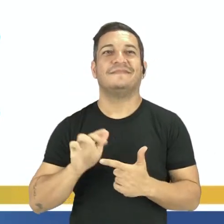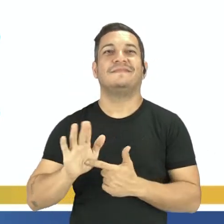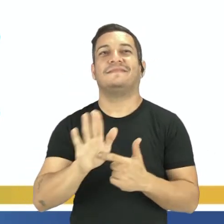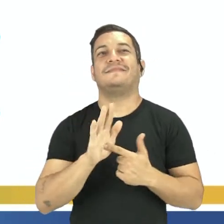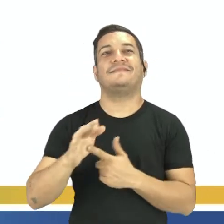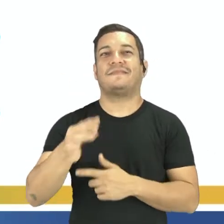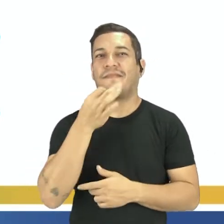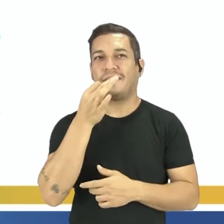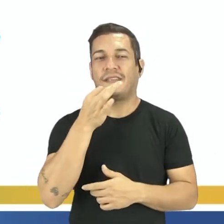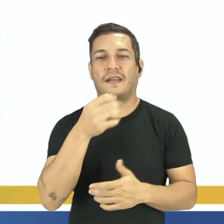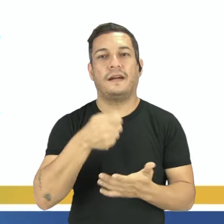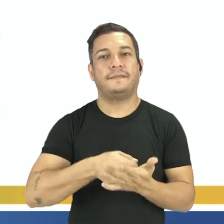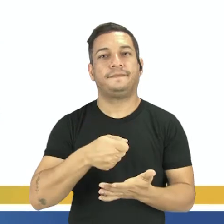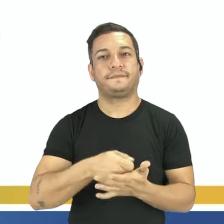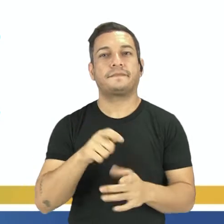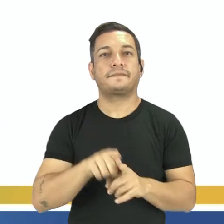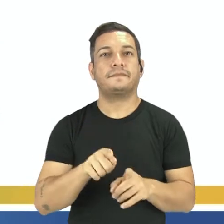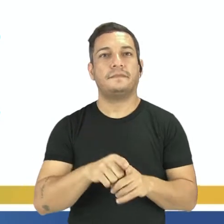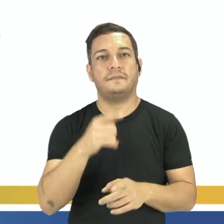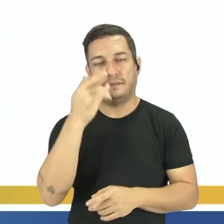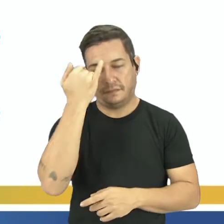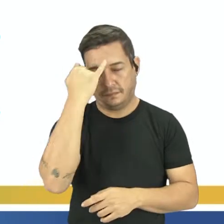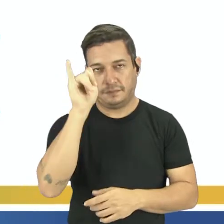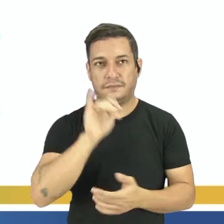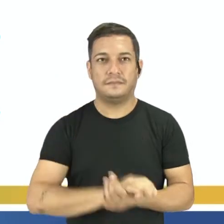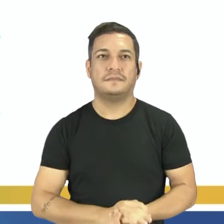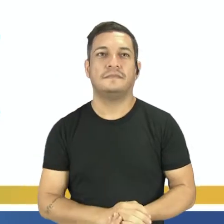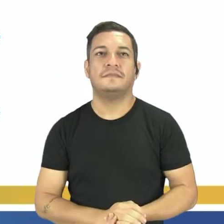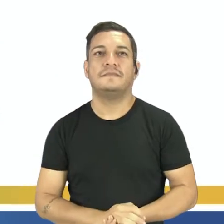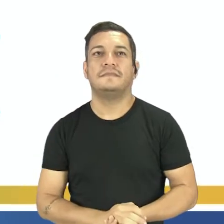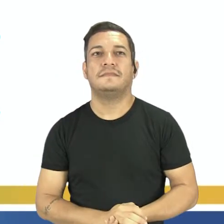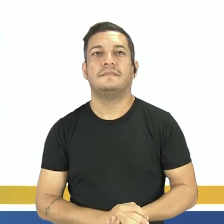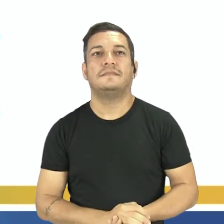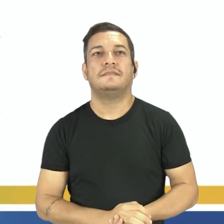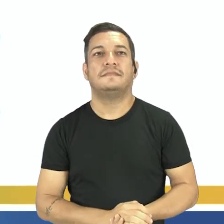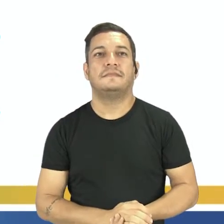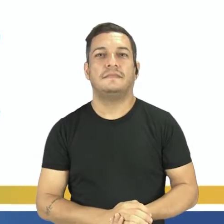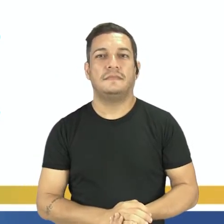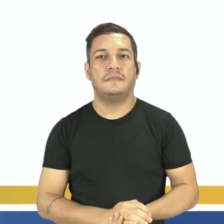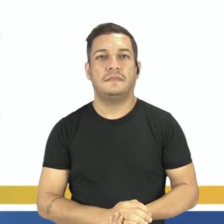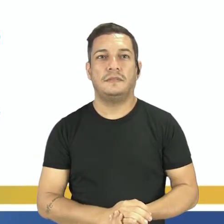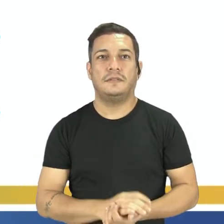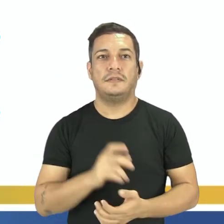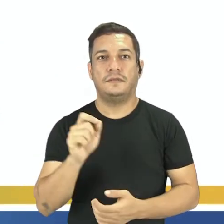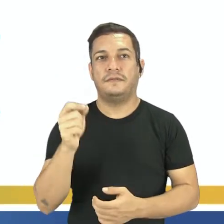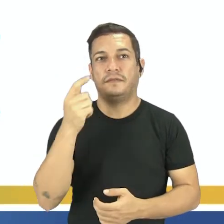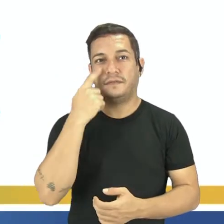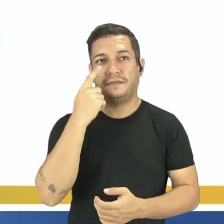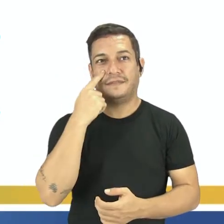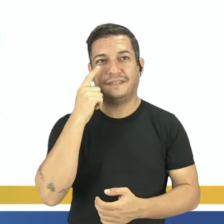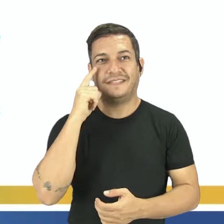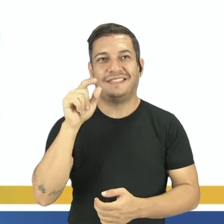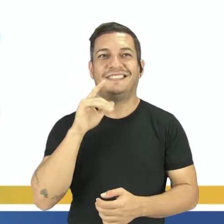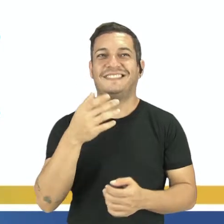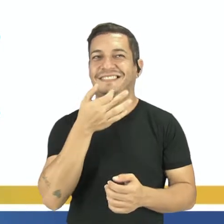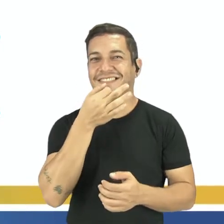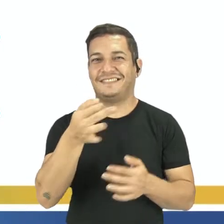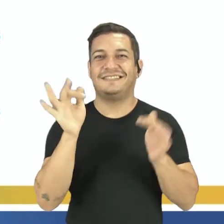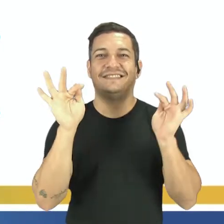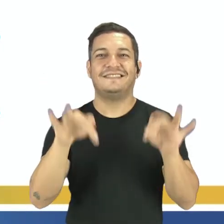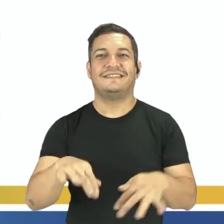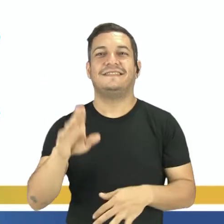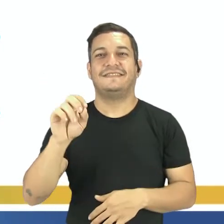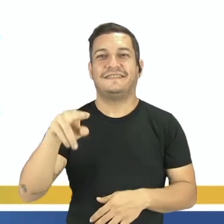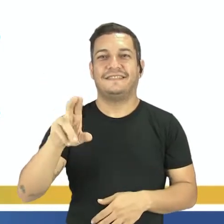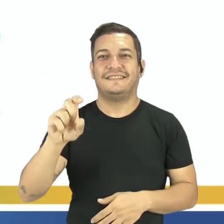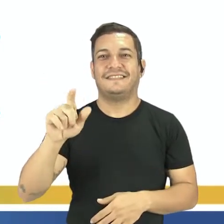exposição da argumentação e a defesa das suas ideias, tá? Essa parte do desenvolvimento. E aí tudo vai caminhar para uma solução, que é a nossa conclusão, que você